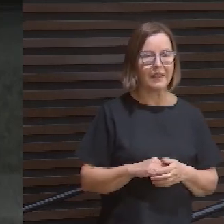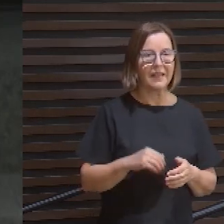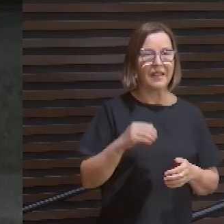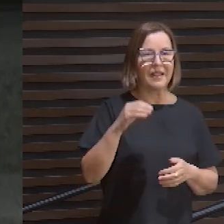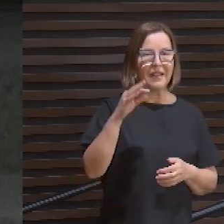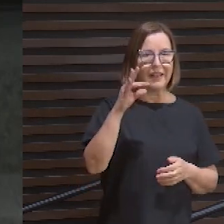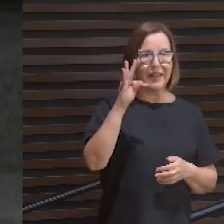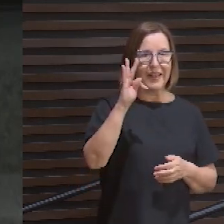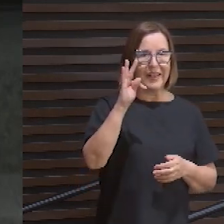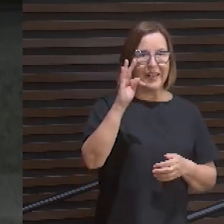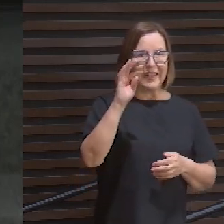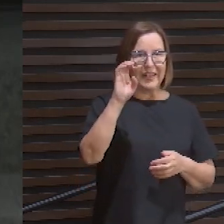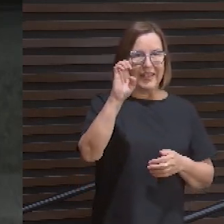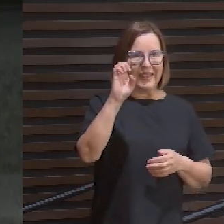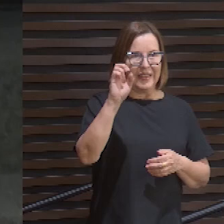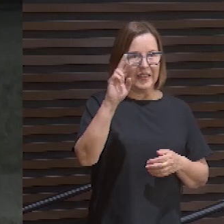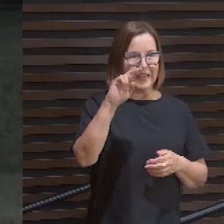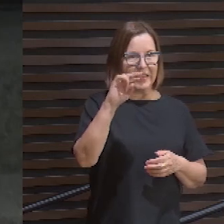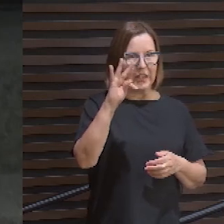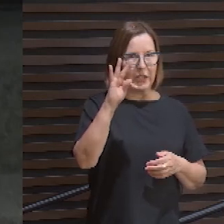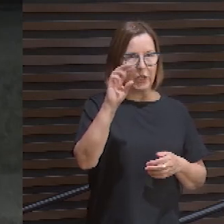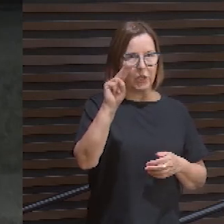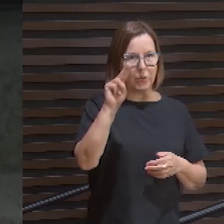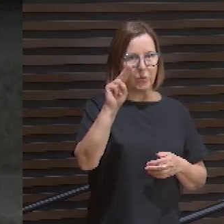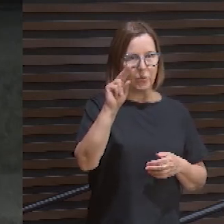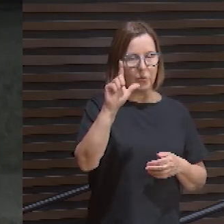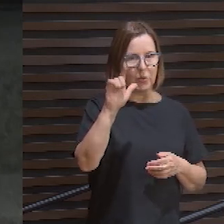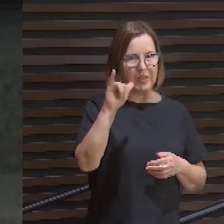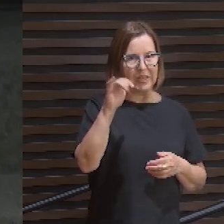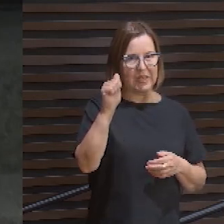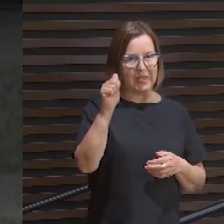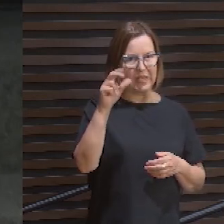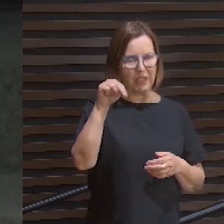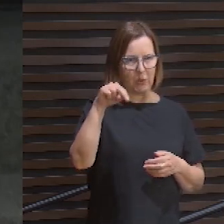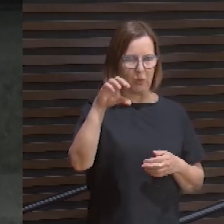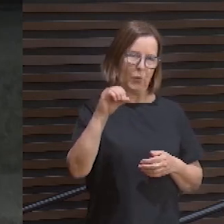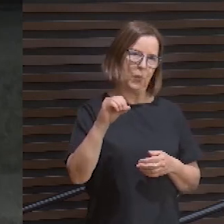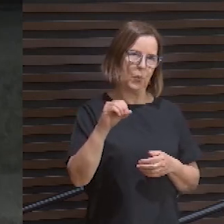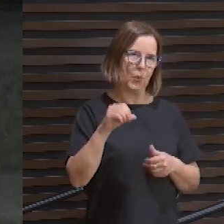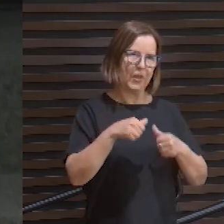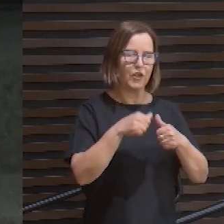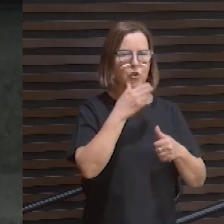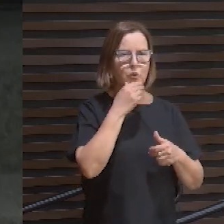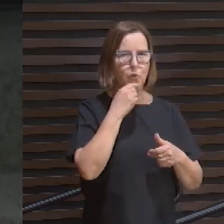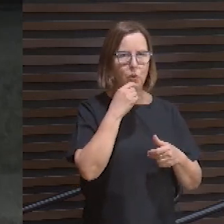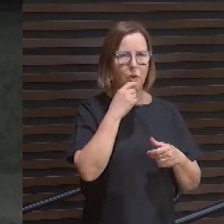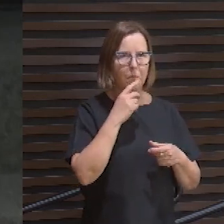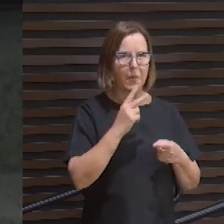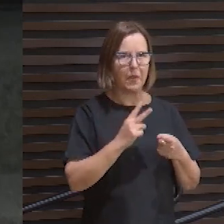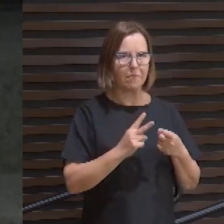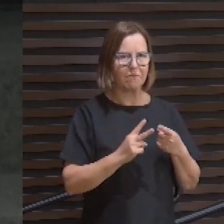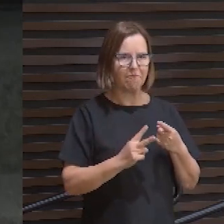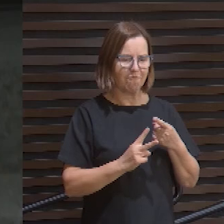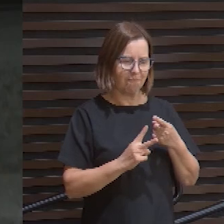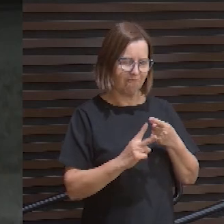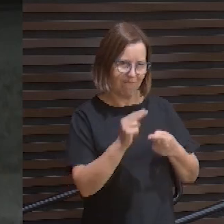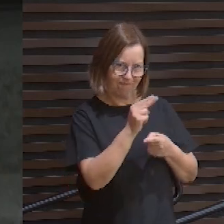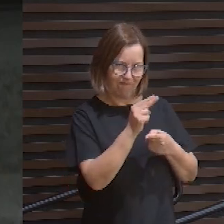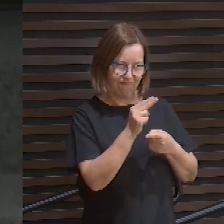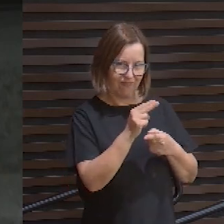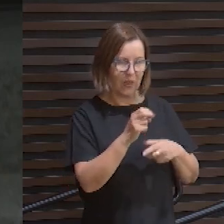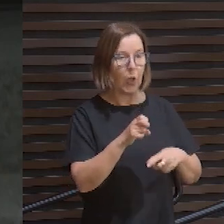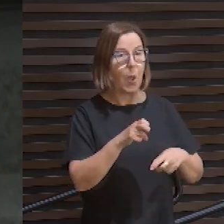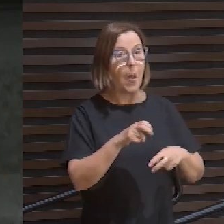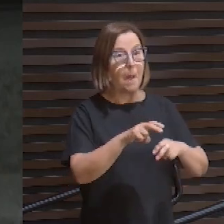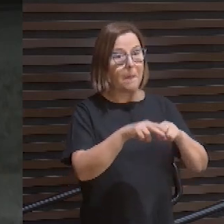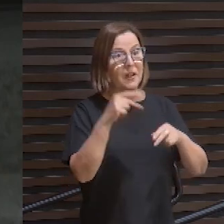Tertuliano. Tertuliano se castrou por causa da sua luta com o pecado.